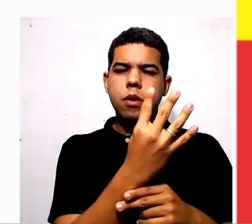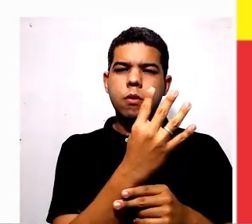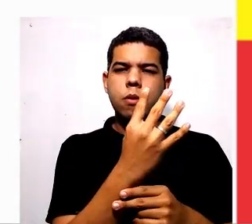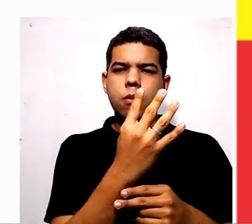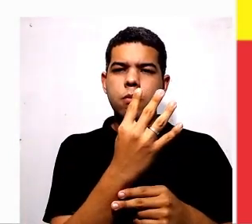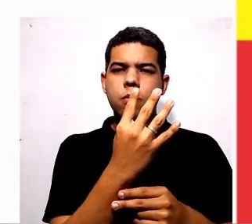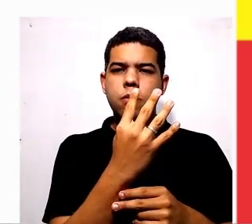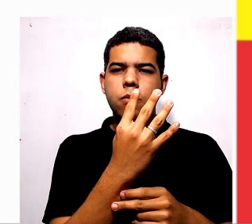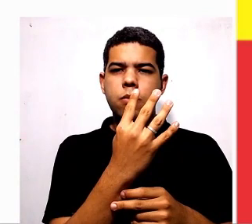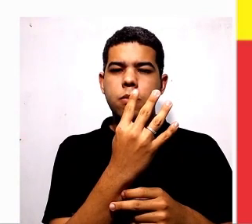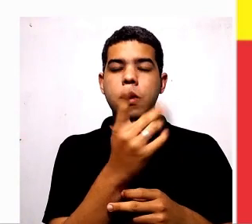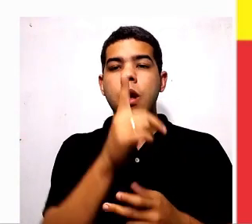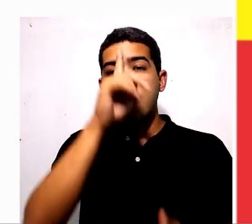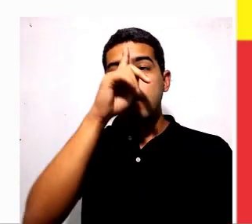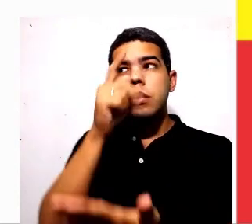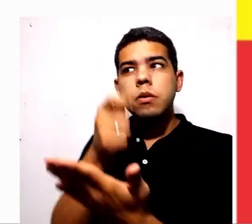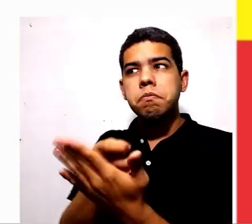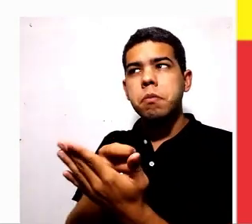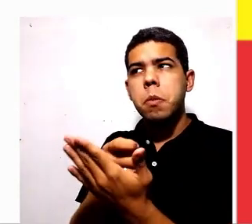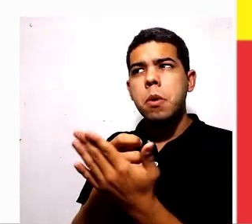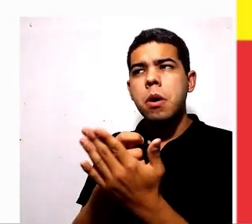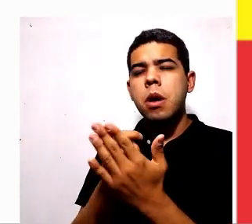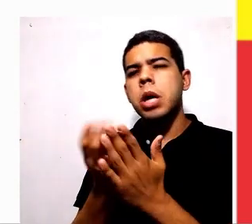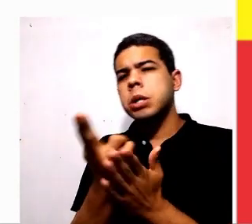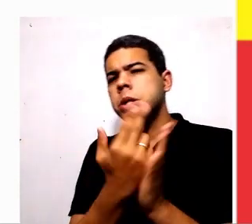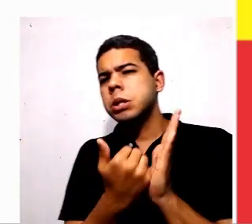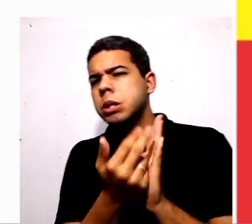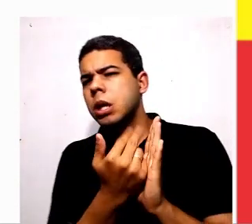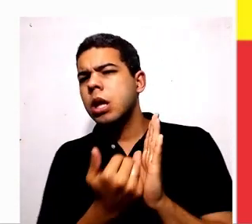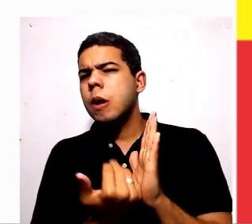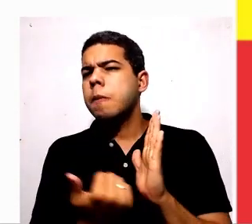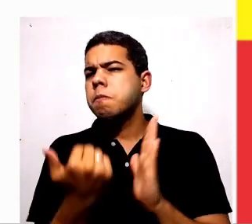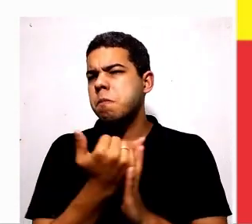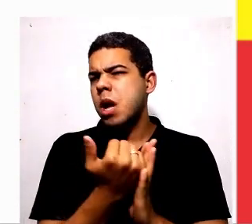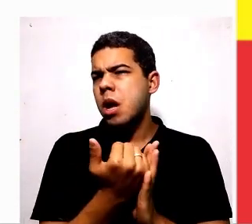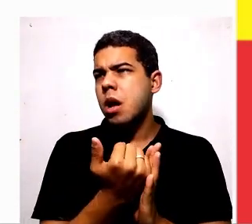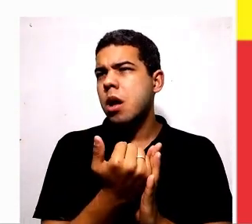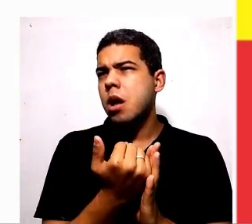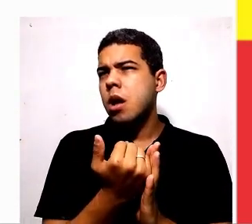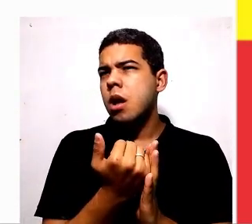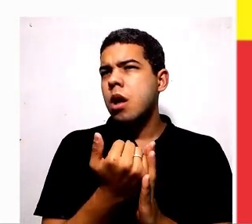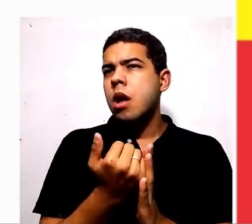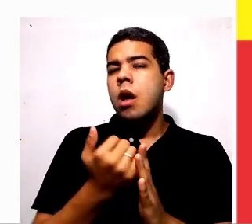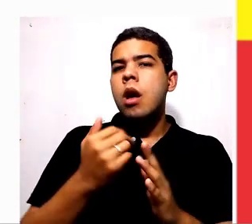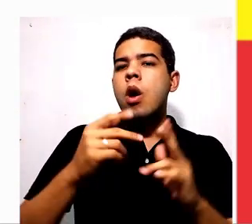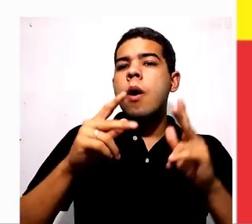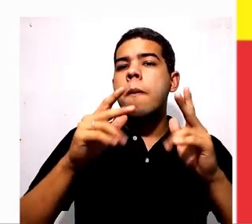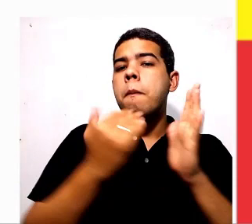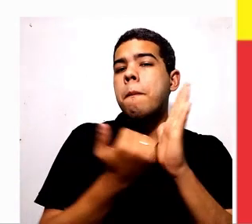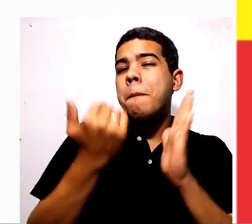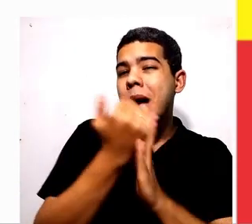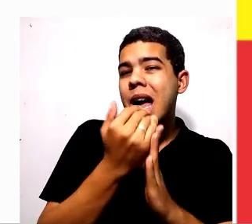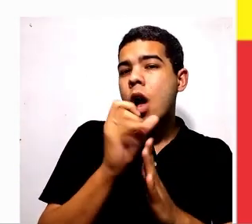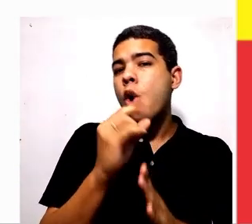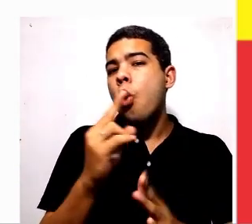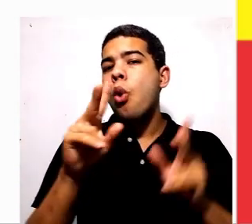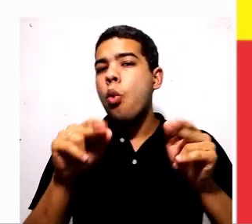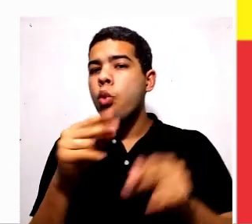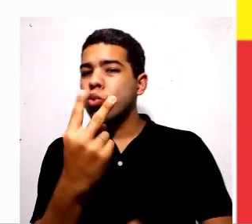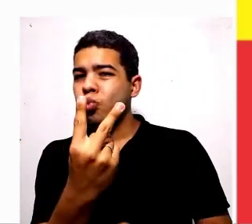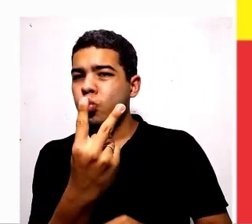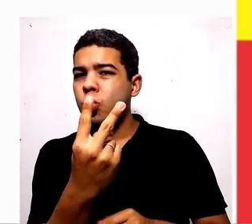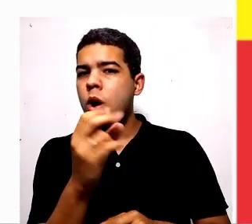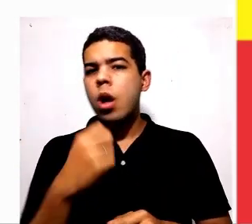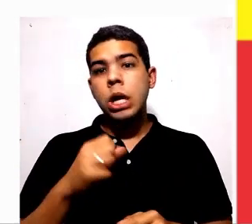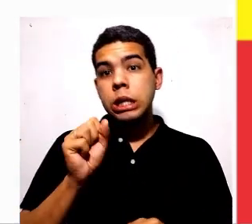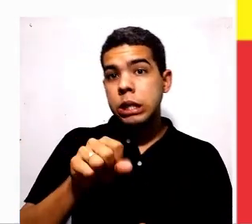Beleza? Aí vem a decisão. Vai construir mais uma figura onde esse n será maior ou igual que 2? Se sim, você